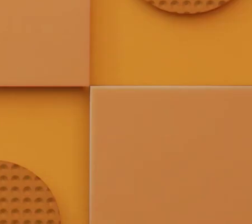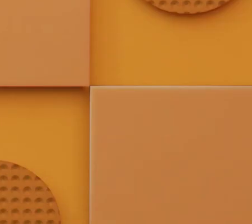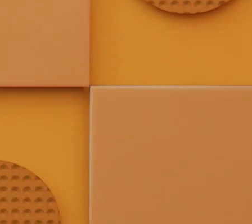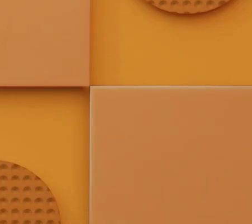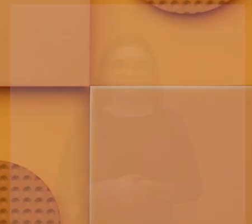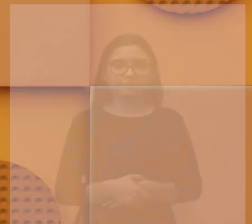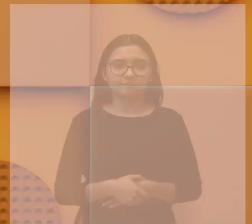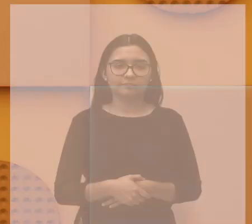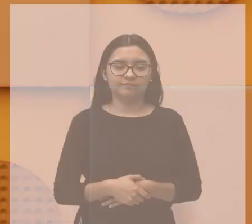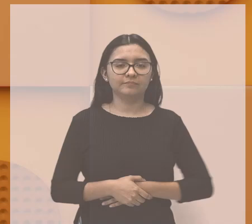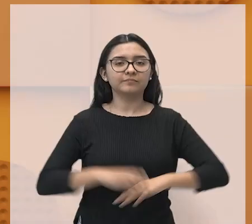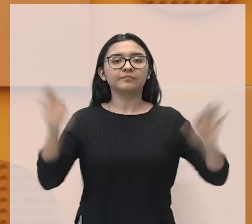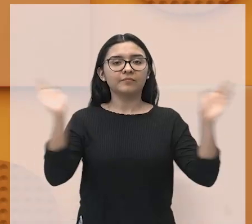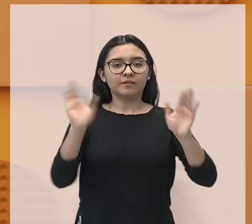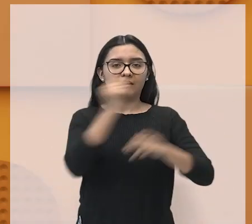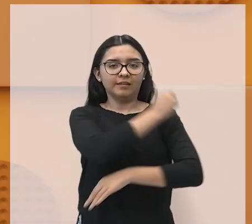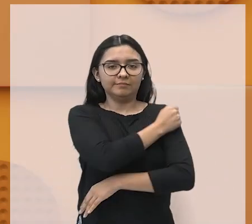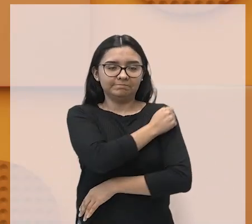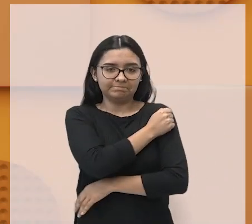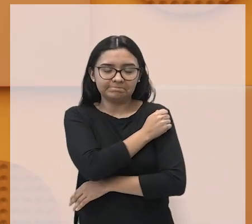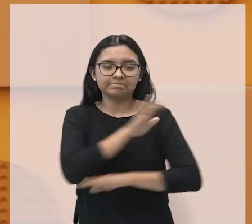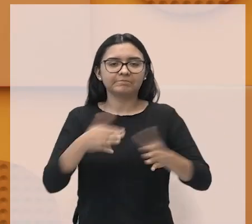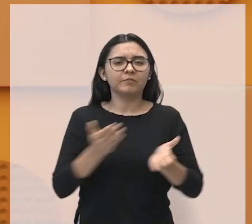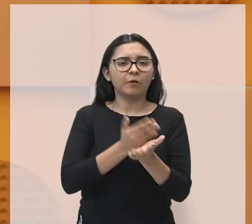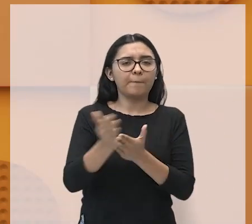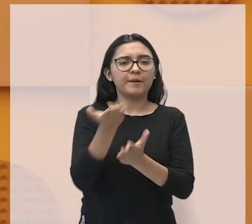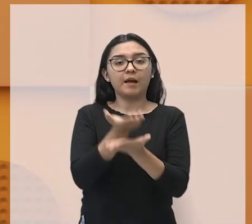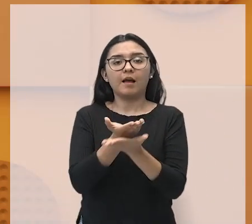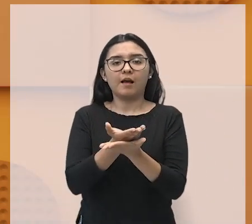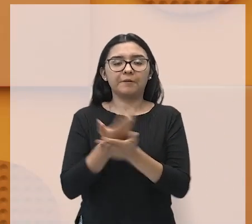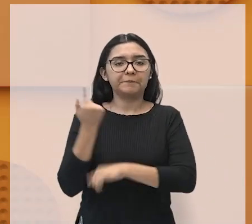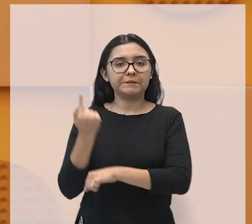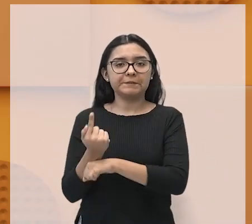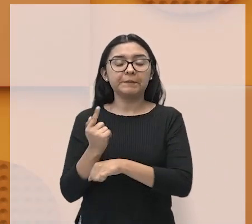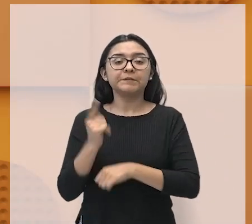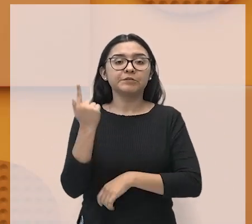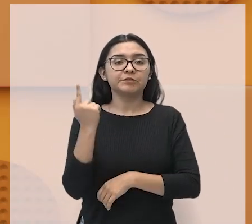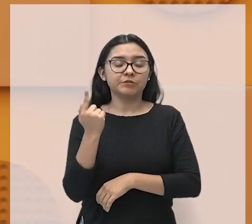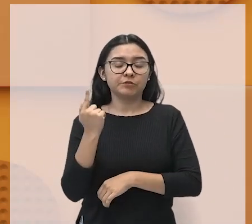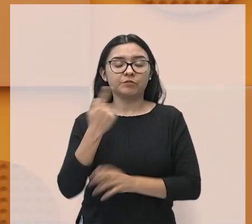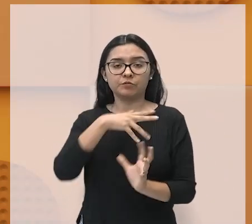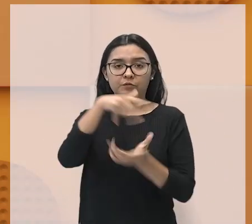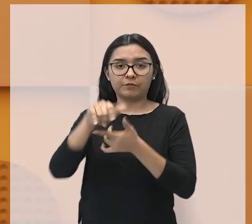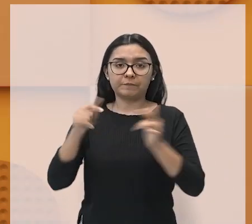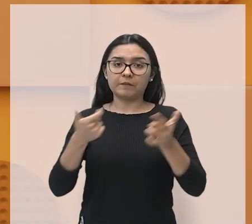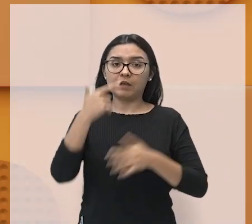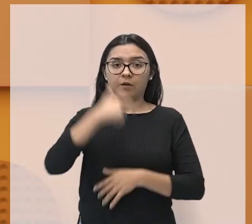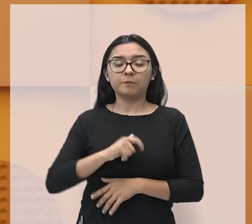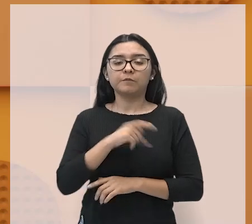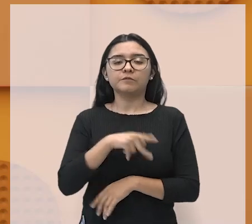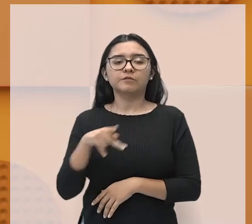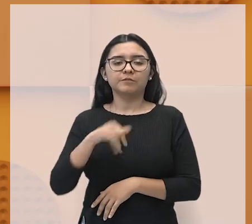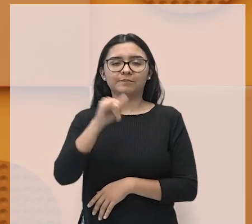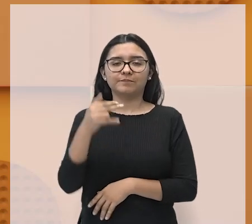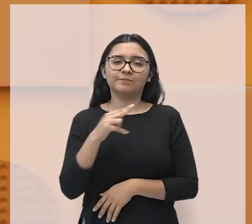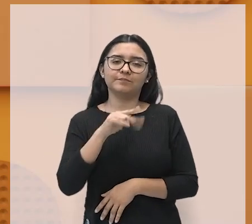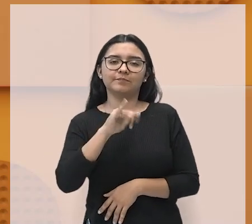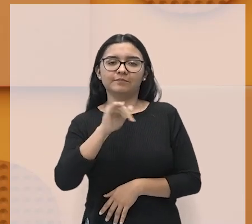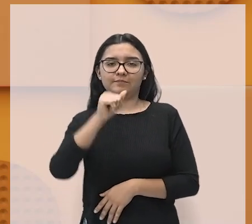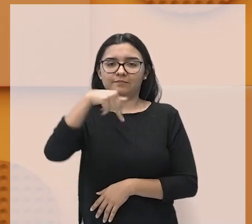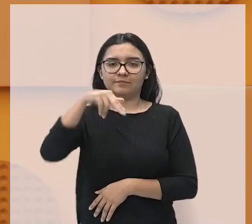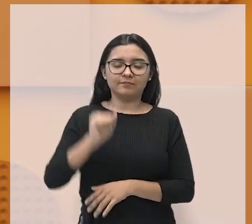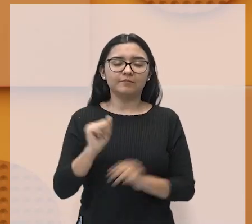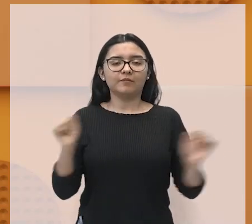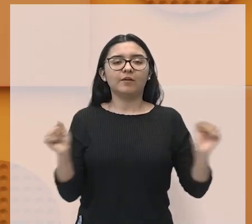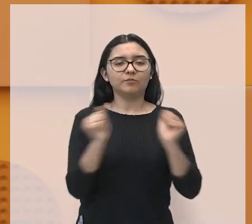Olá, queridos alunos e professores, estamos iniciando mais uma aula de Geografia. Eu sou a professora Juliana e